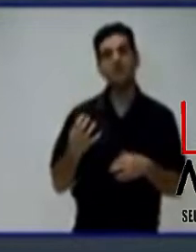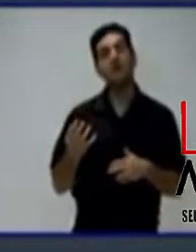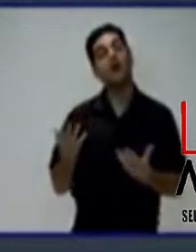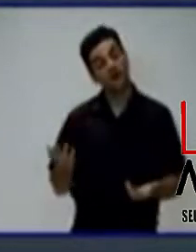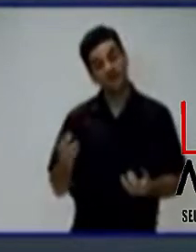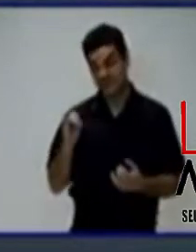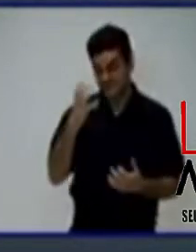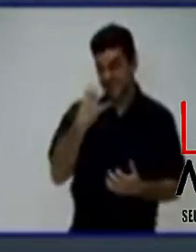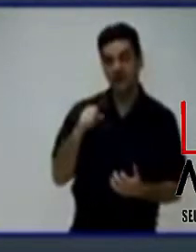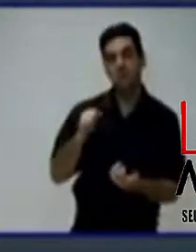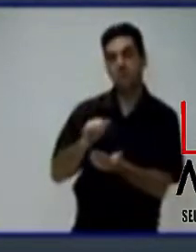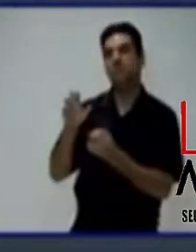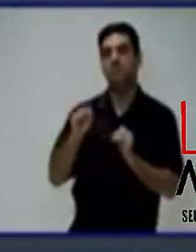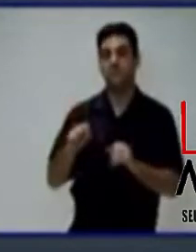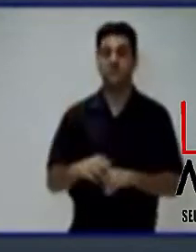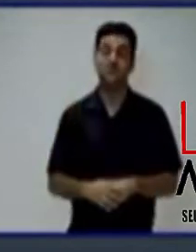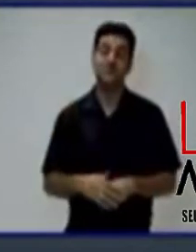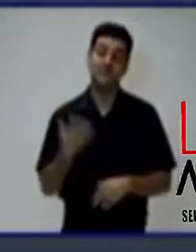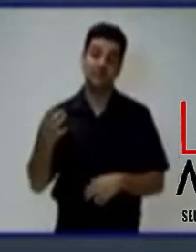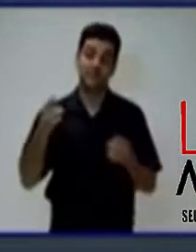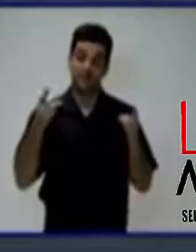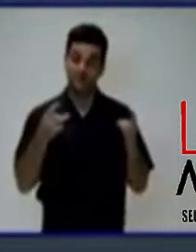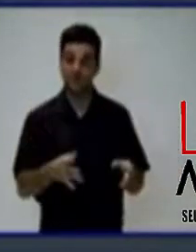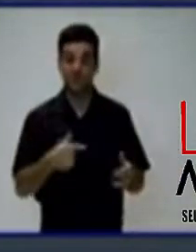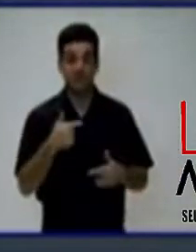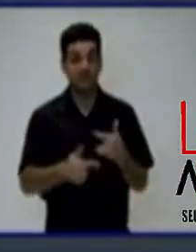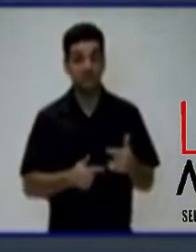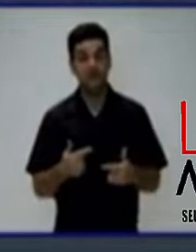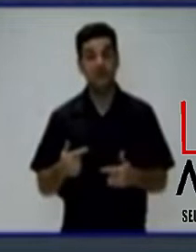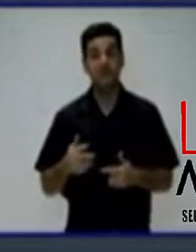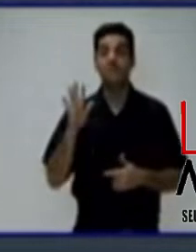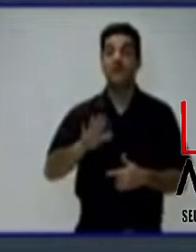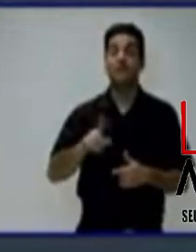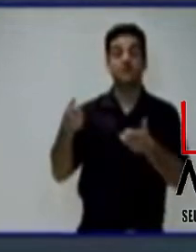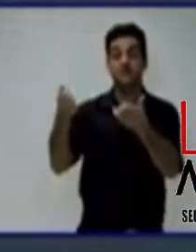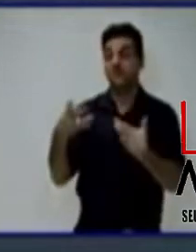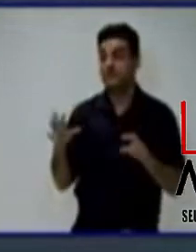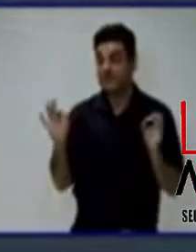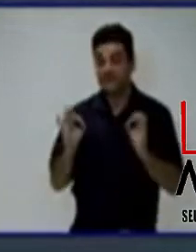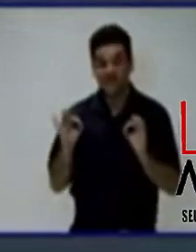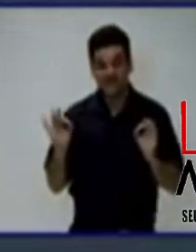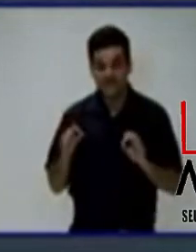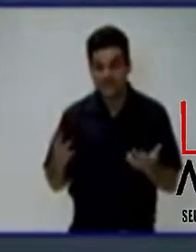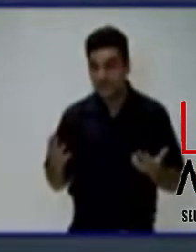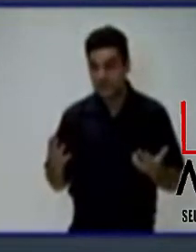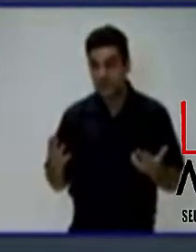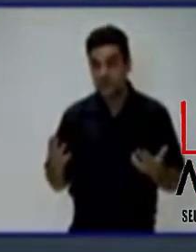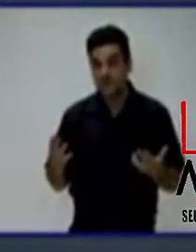Sob essa ótica, a demissão por abandono de cargo desacompanhado de específicas